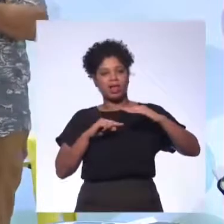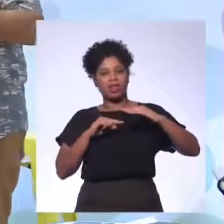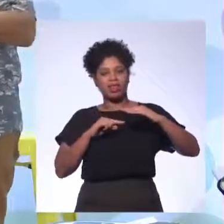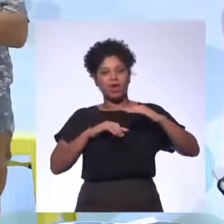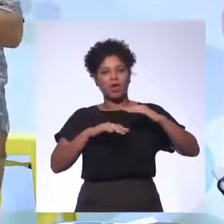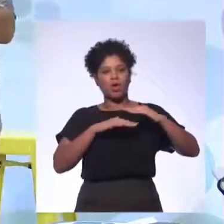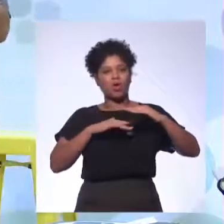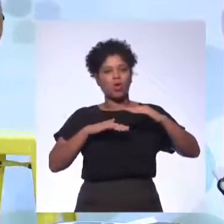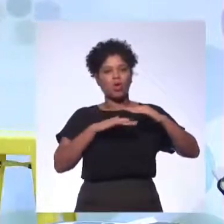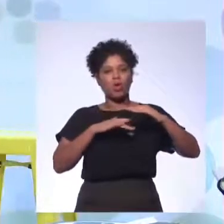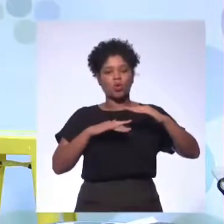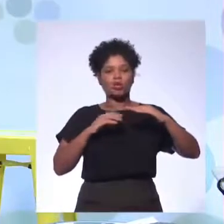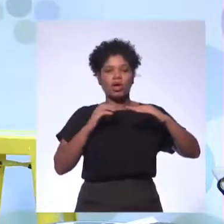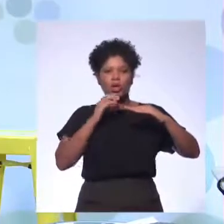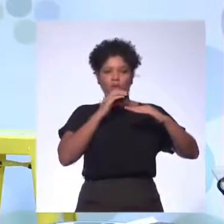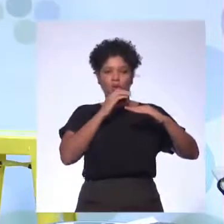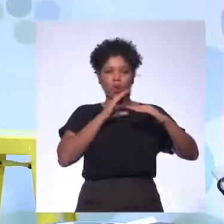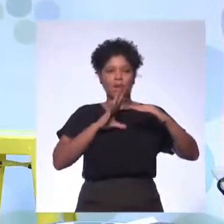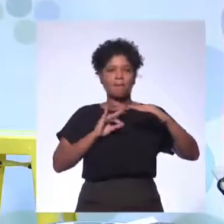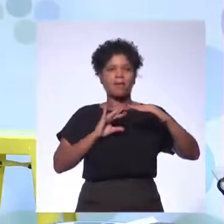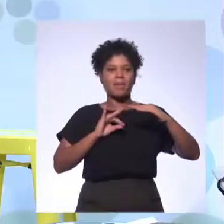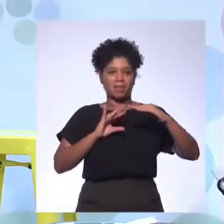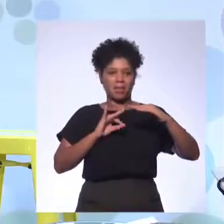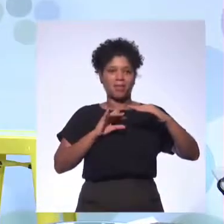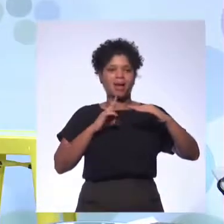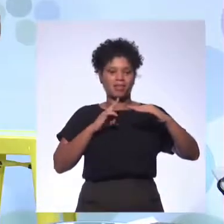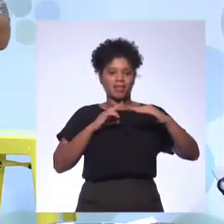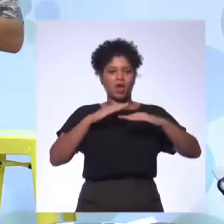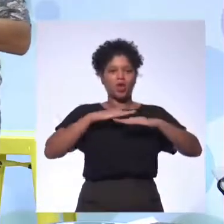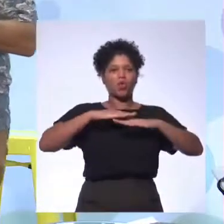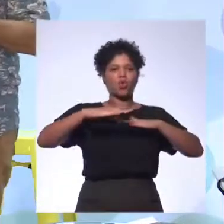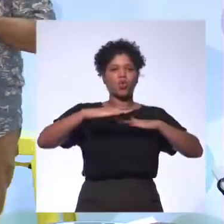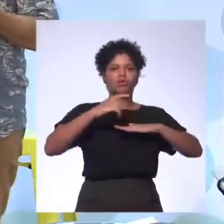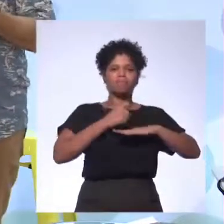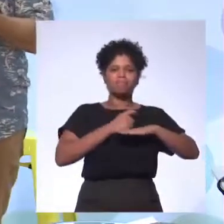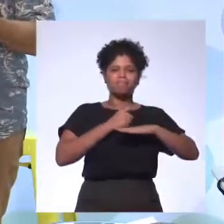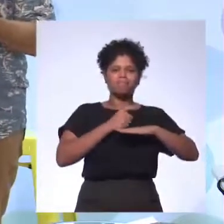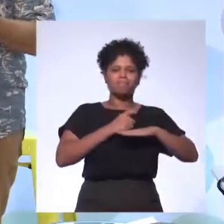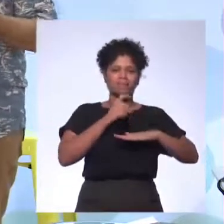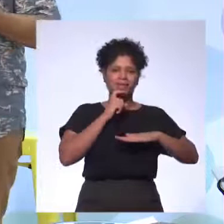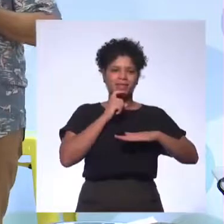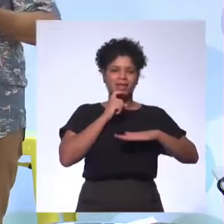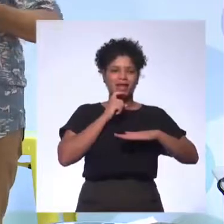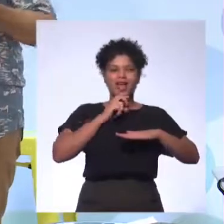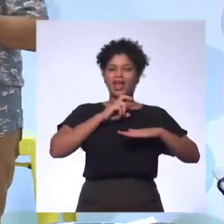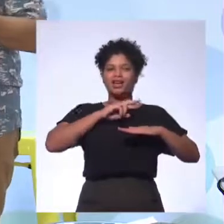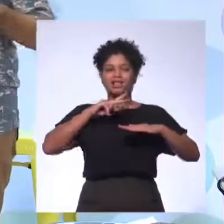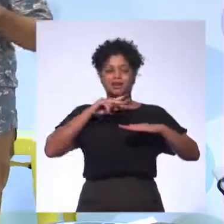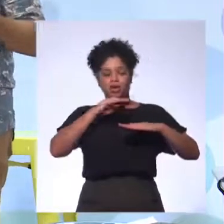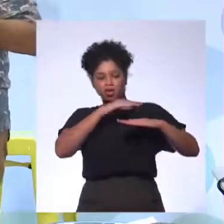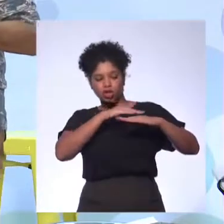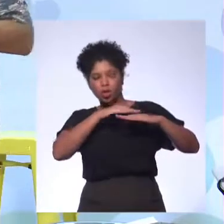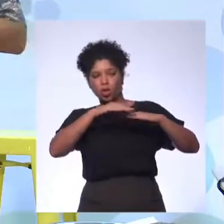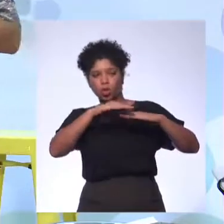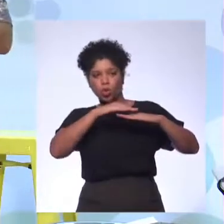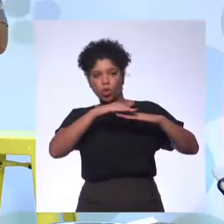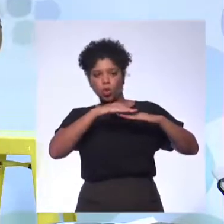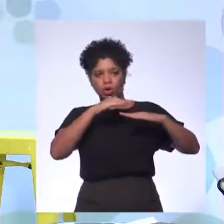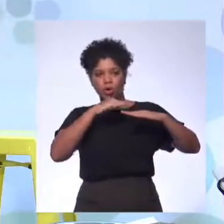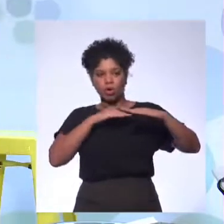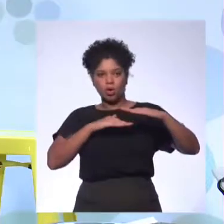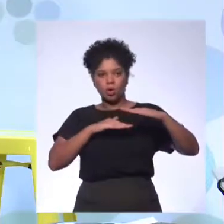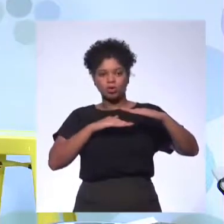baixo está no estado líquido portanto nós temos aí uma diferença Ok de interação